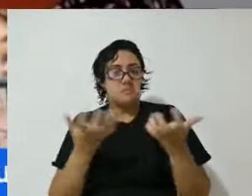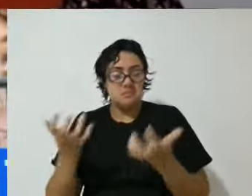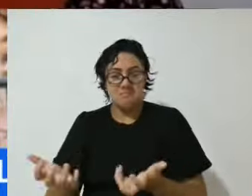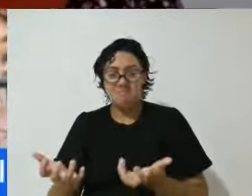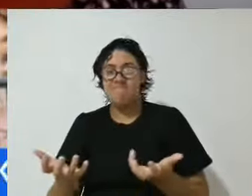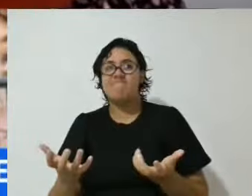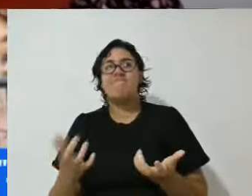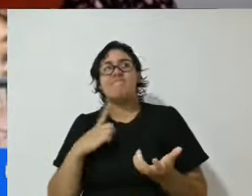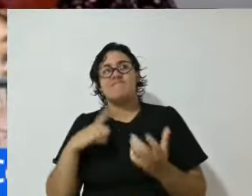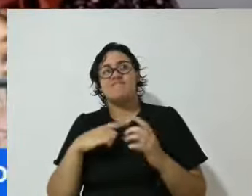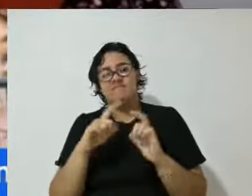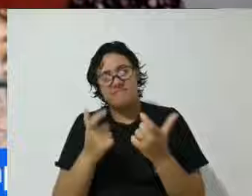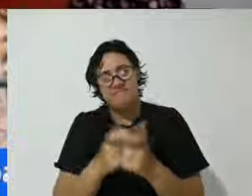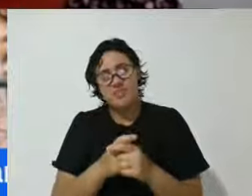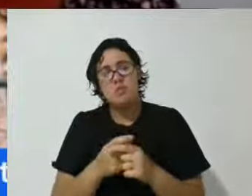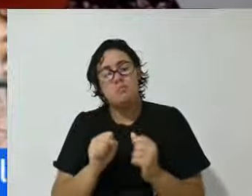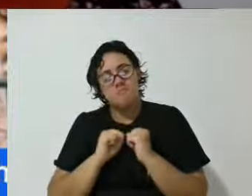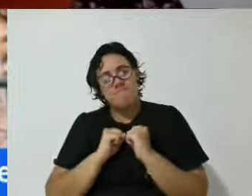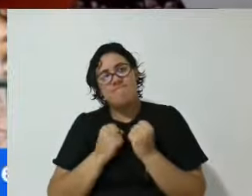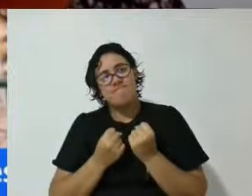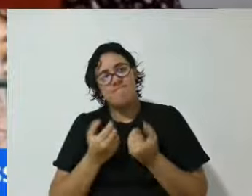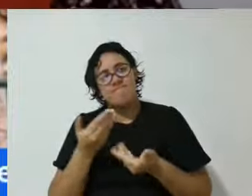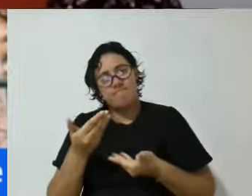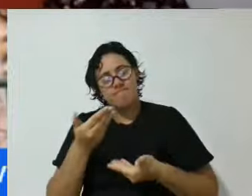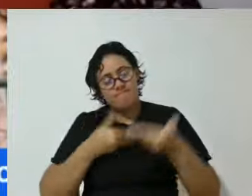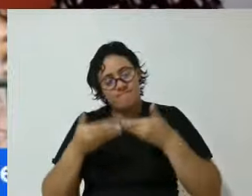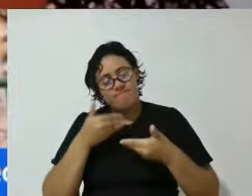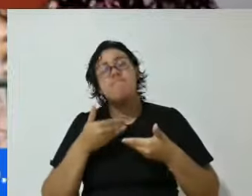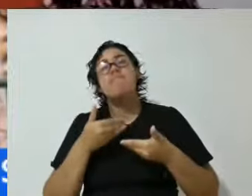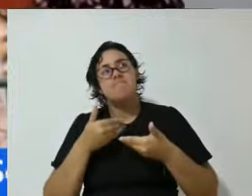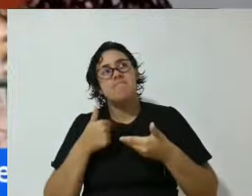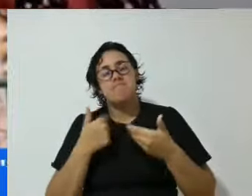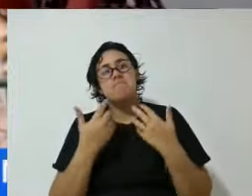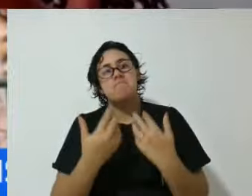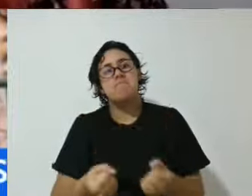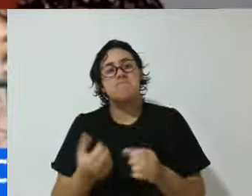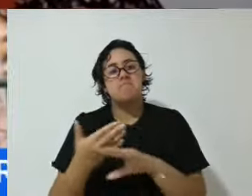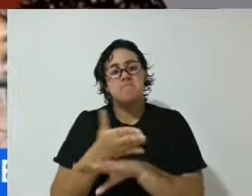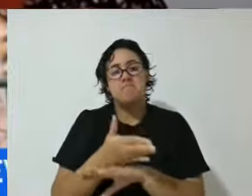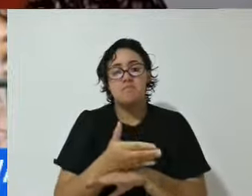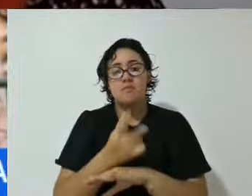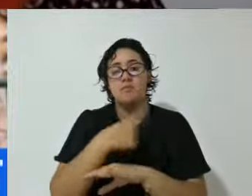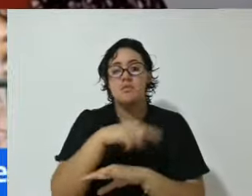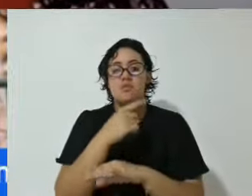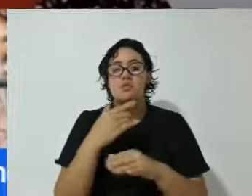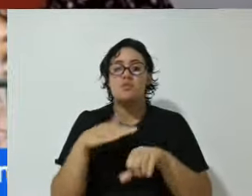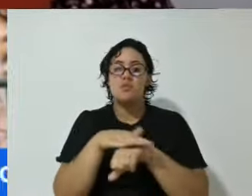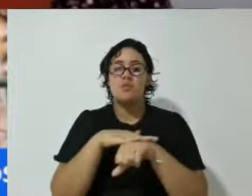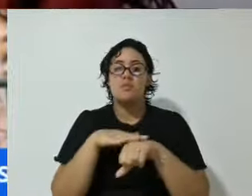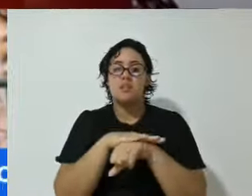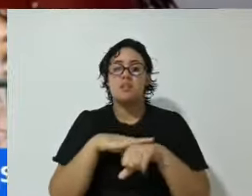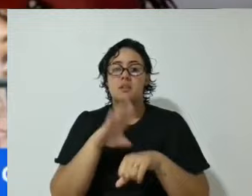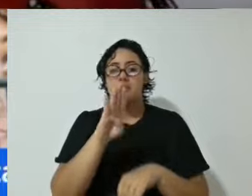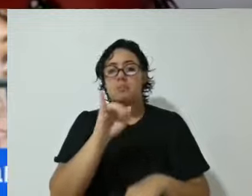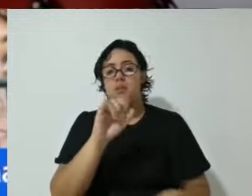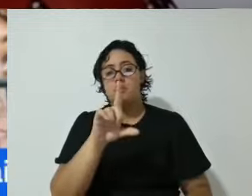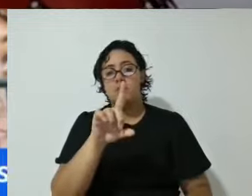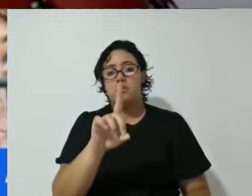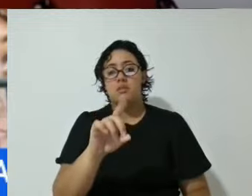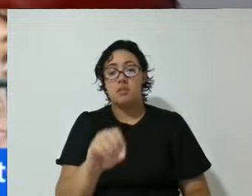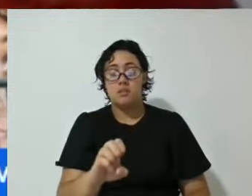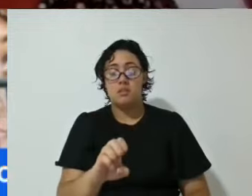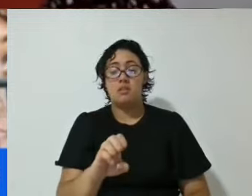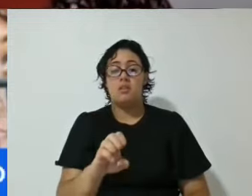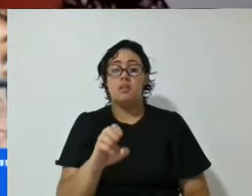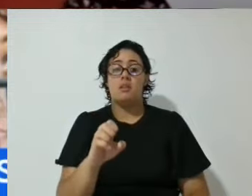por essa afetividade, por esse cuidado com o outro. Né? A gente tem conversado muito com a Build esse tempo, né, todo,